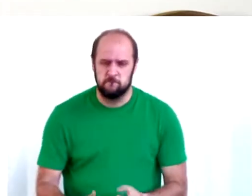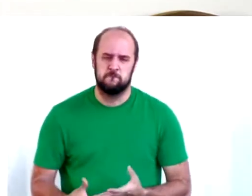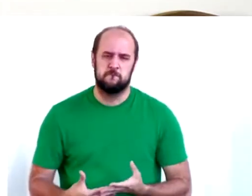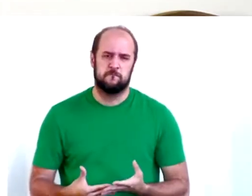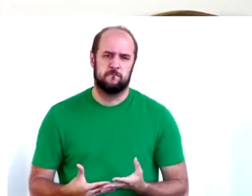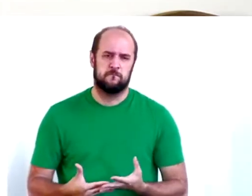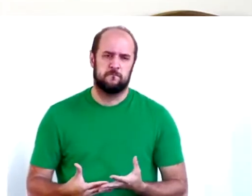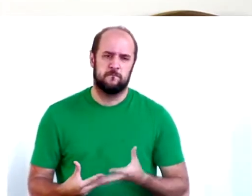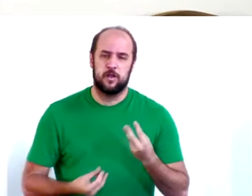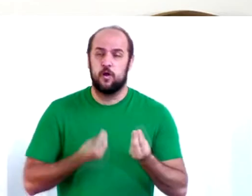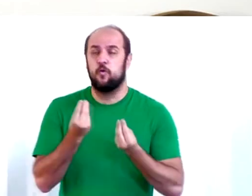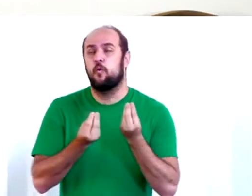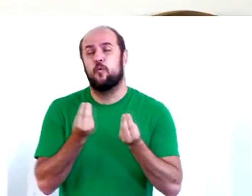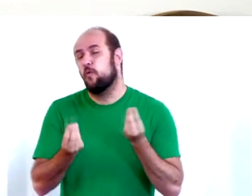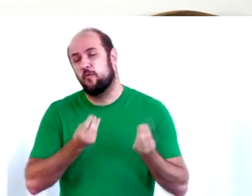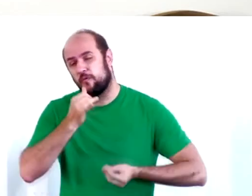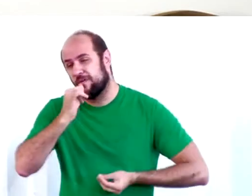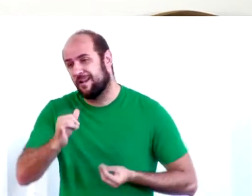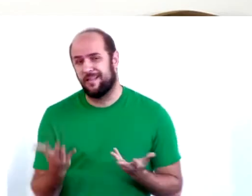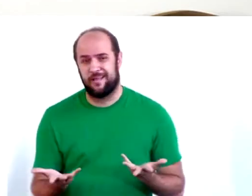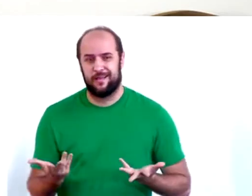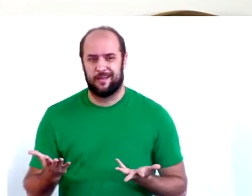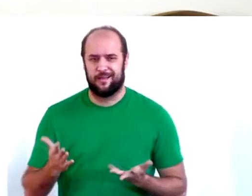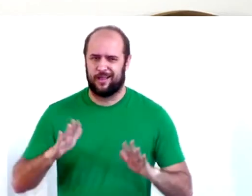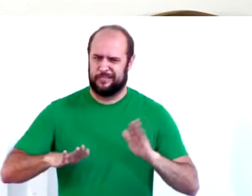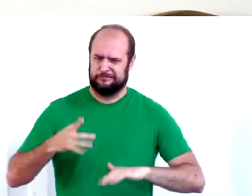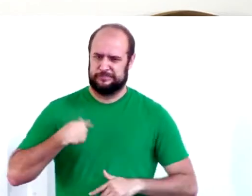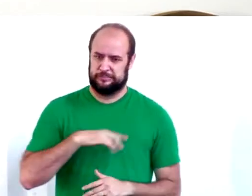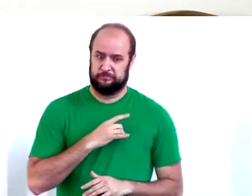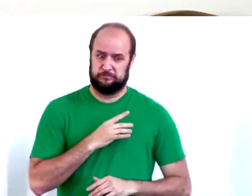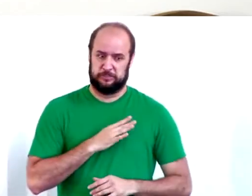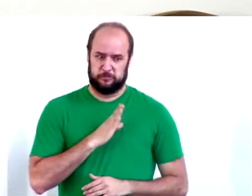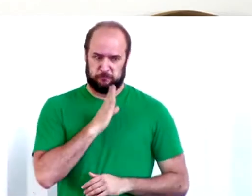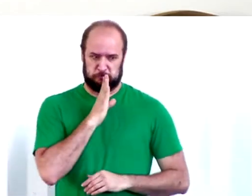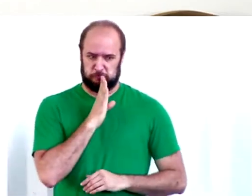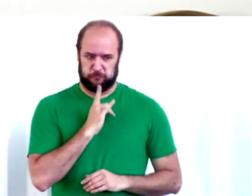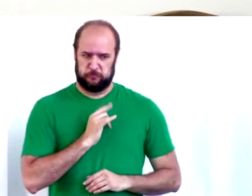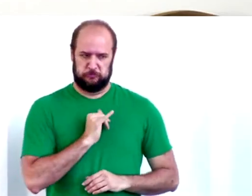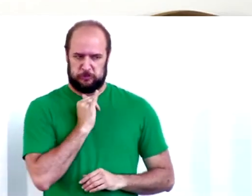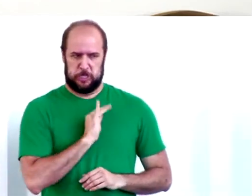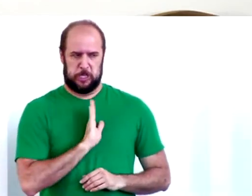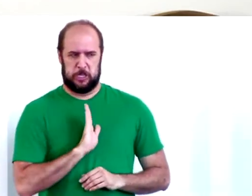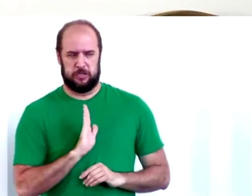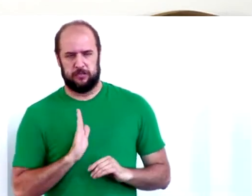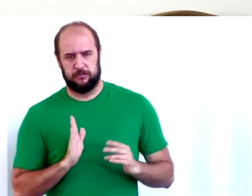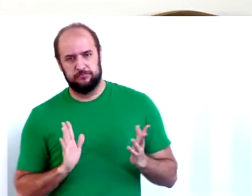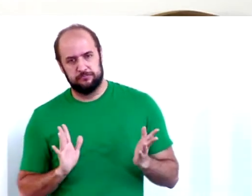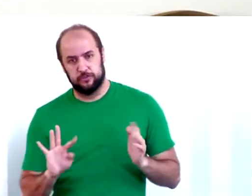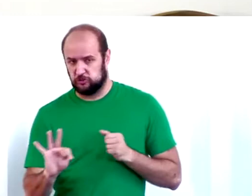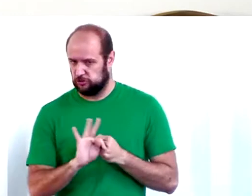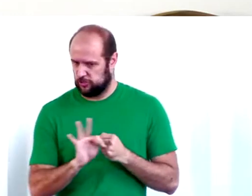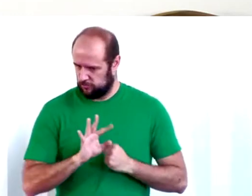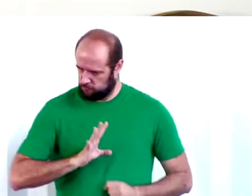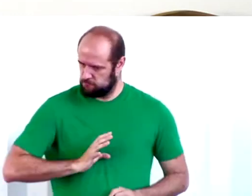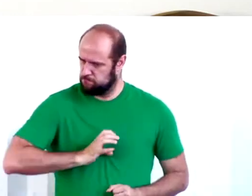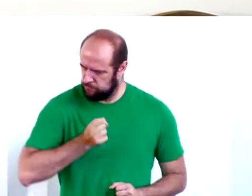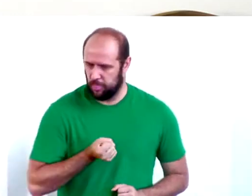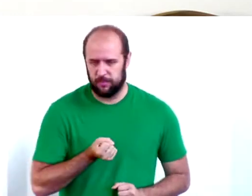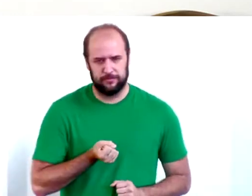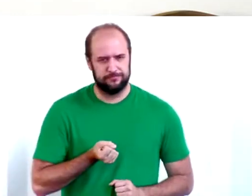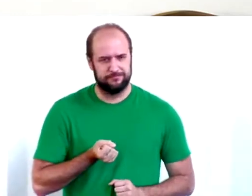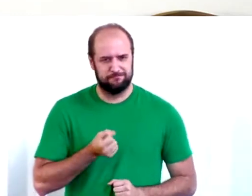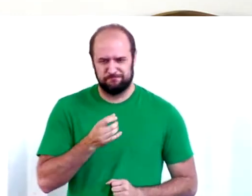Como? Você não acha que às vezes nós temos medo de falar a verdade? Mas Tiago não tinha, por conta